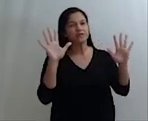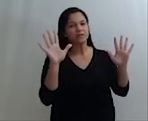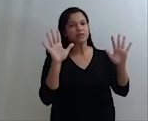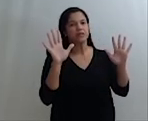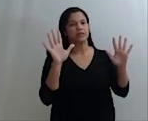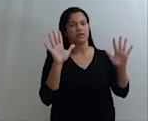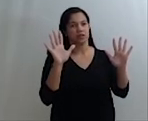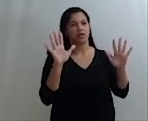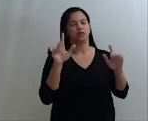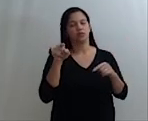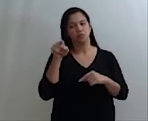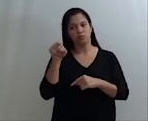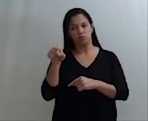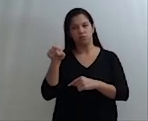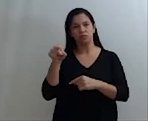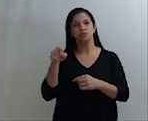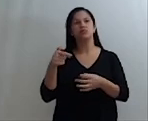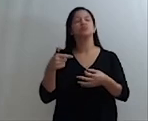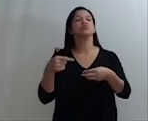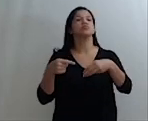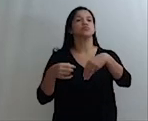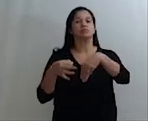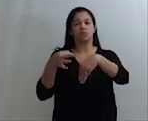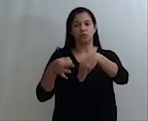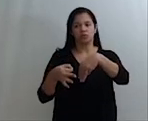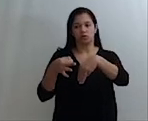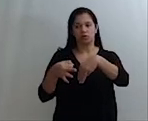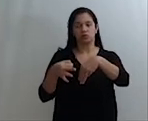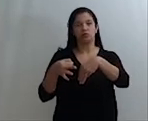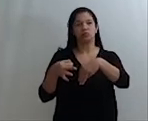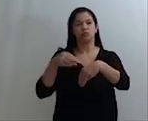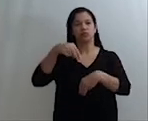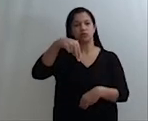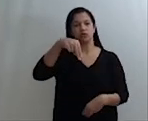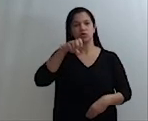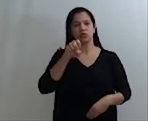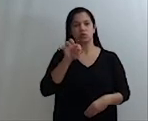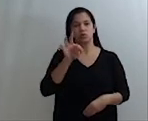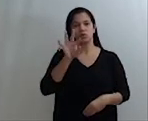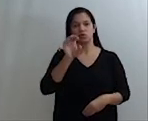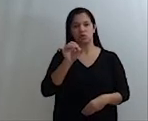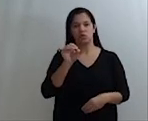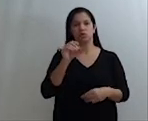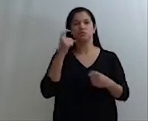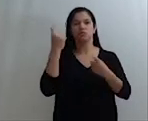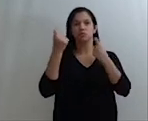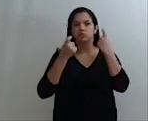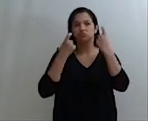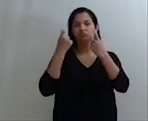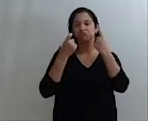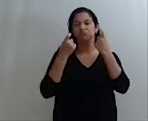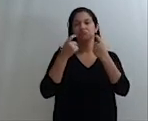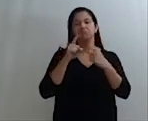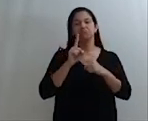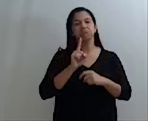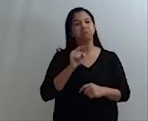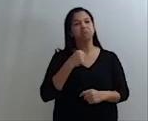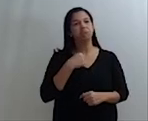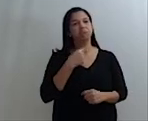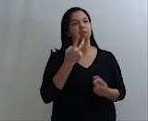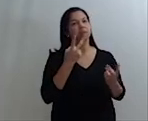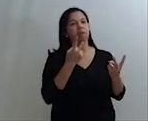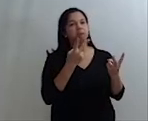Néo cordeira a preocupação que o ministro traz e não identifiquei Ministro nef uma